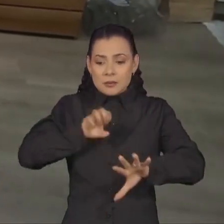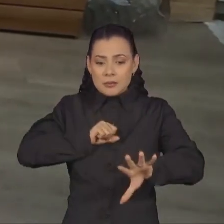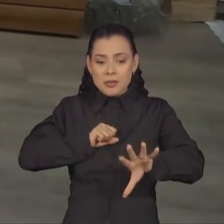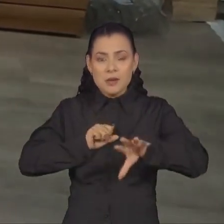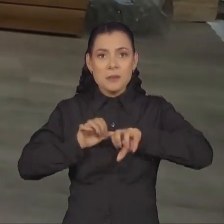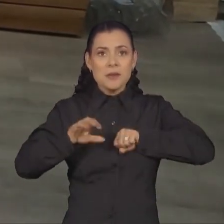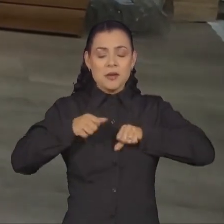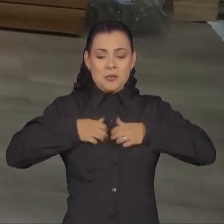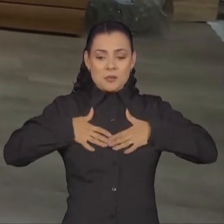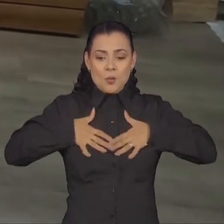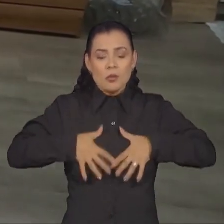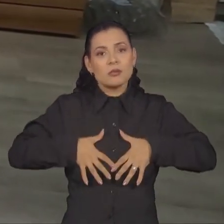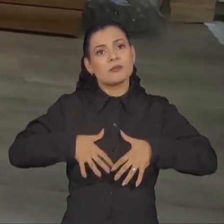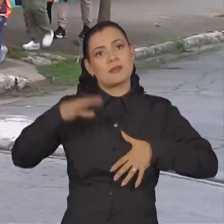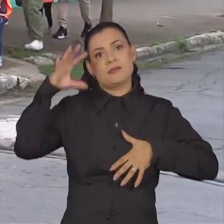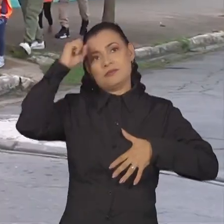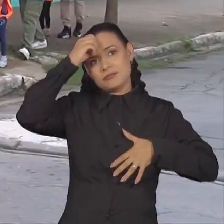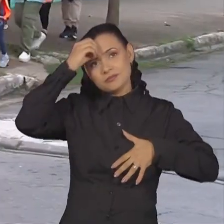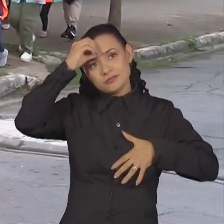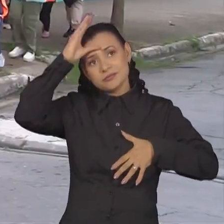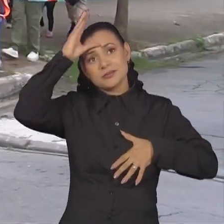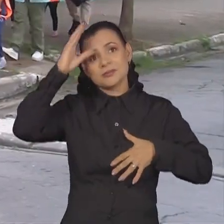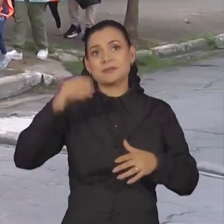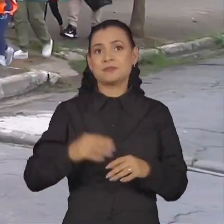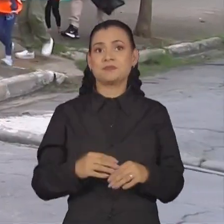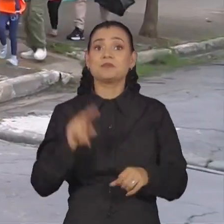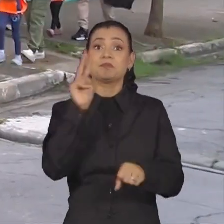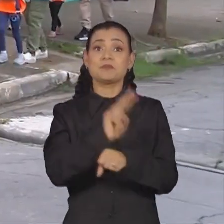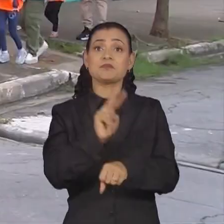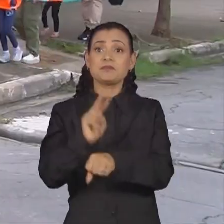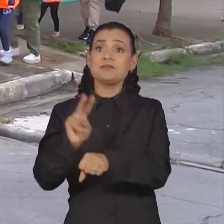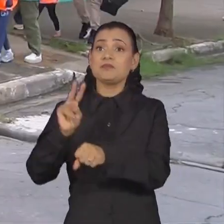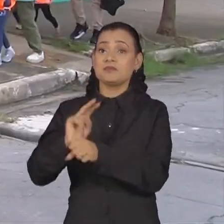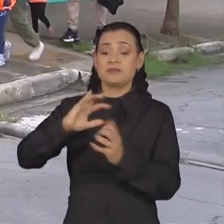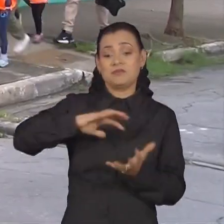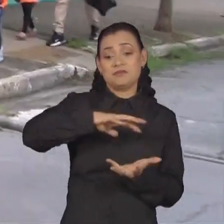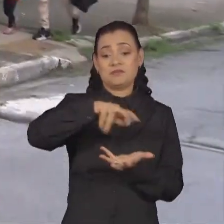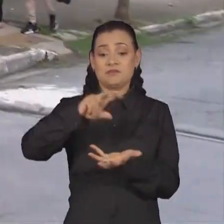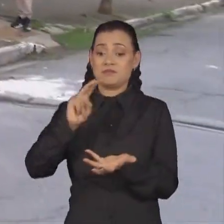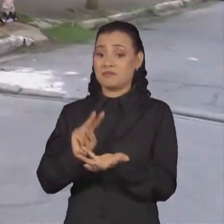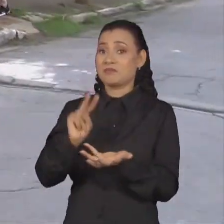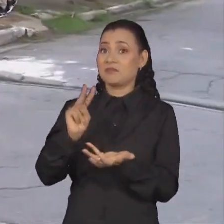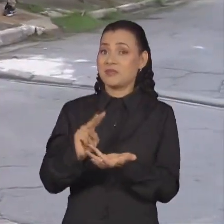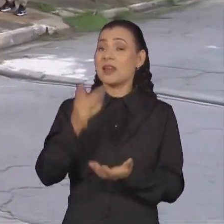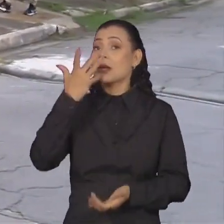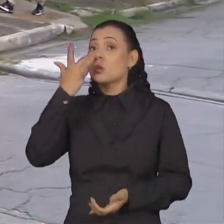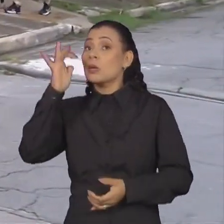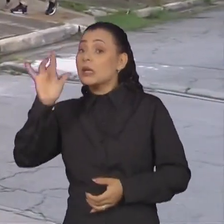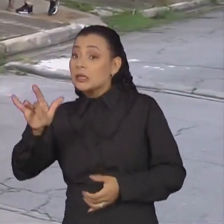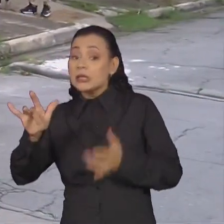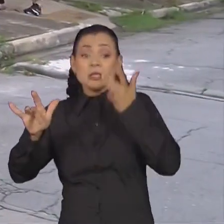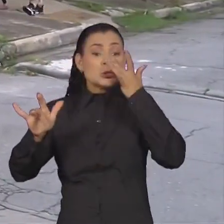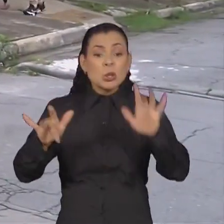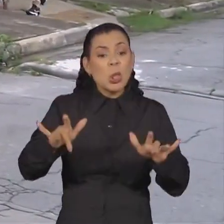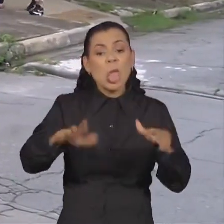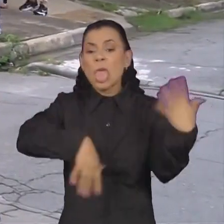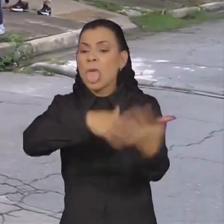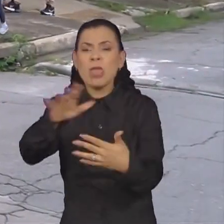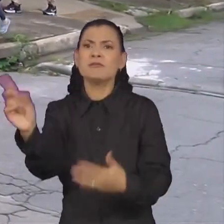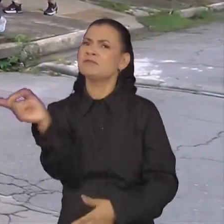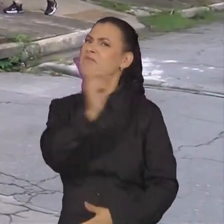esse aprendizado para elas. E cuidar da nossa terra, então, lixo é no